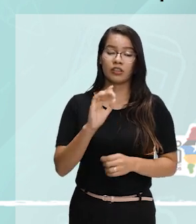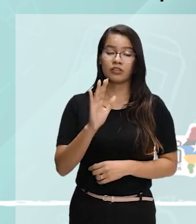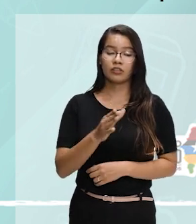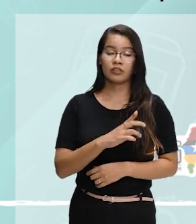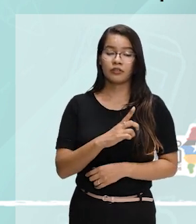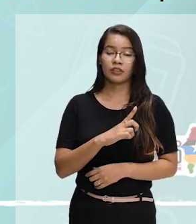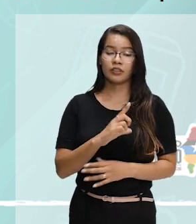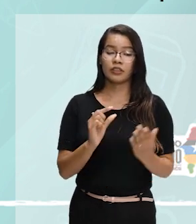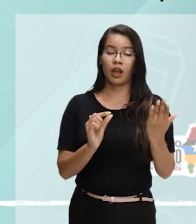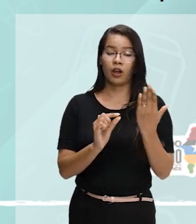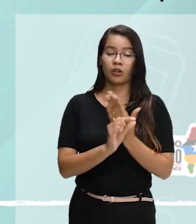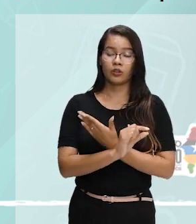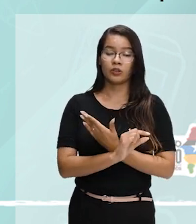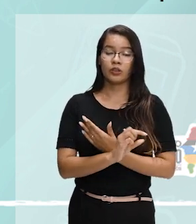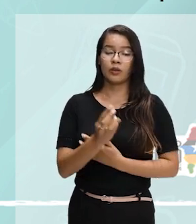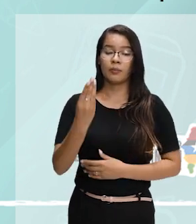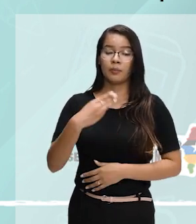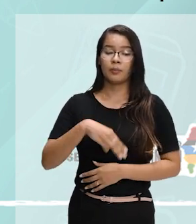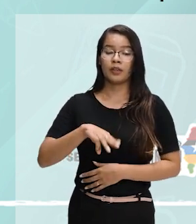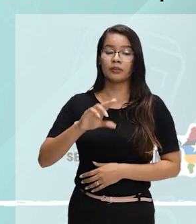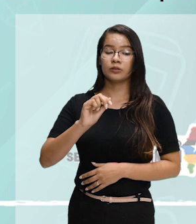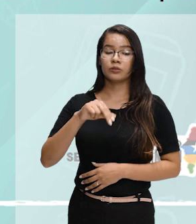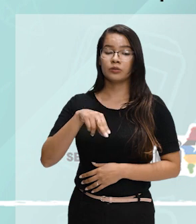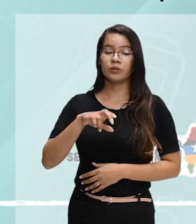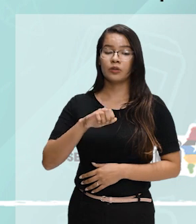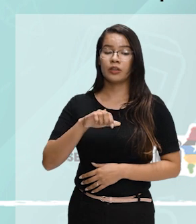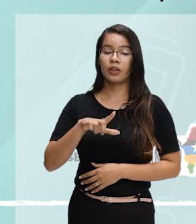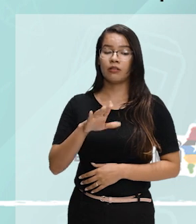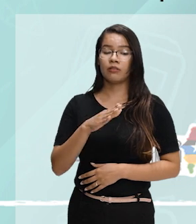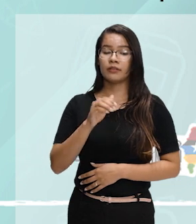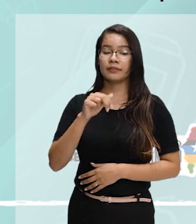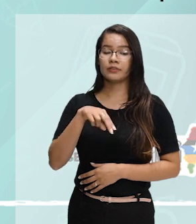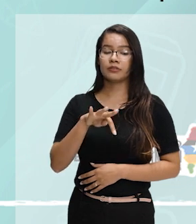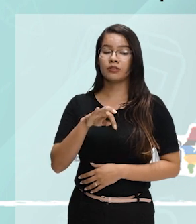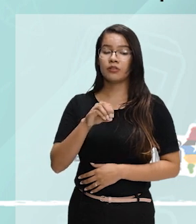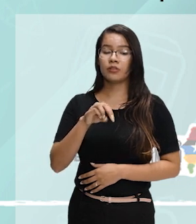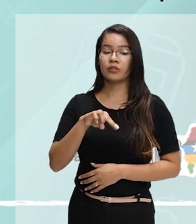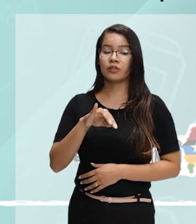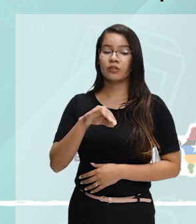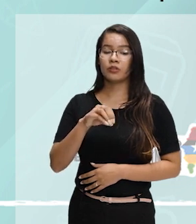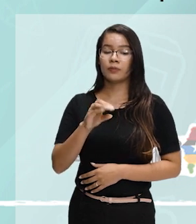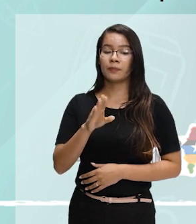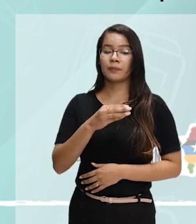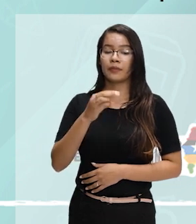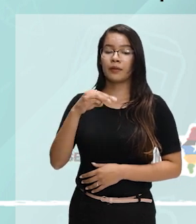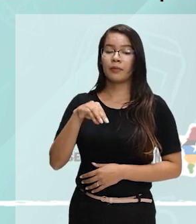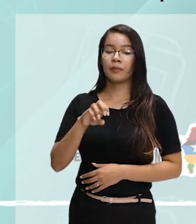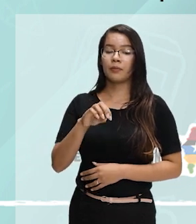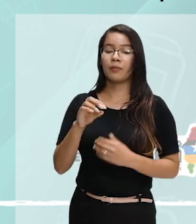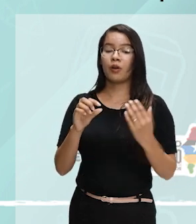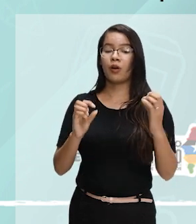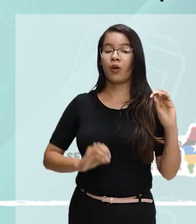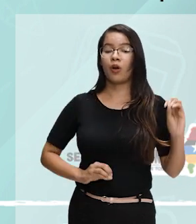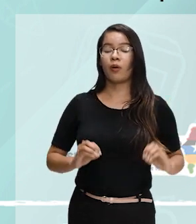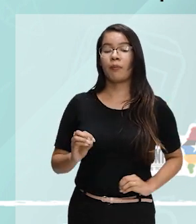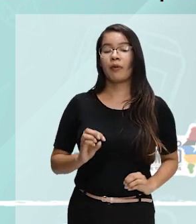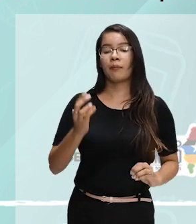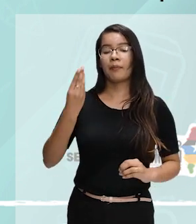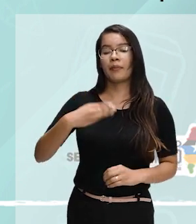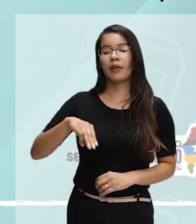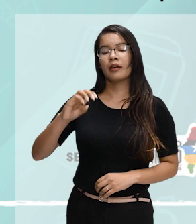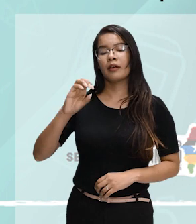feito. Manuel Antônio de Almeida, obra Memórias de um Sargento de Milícias. Nesse